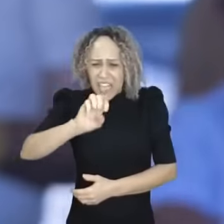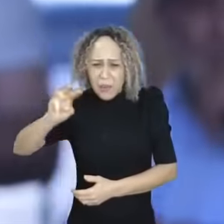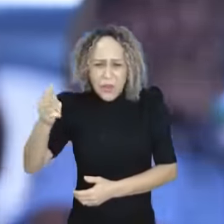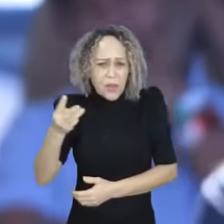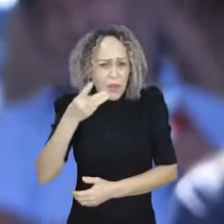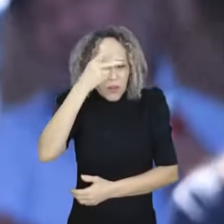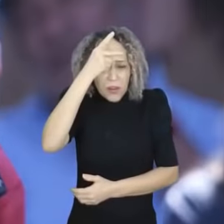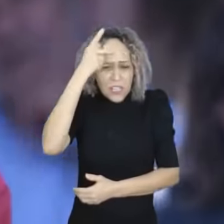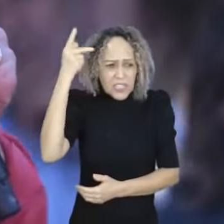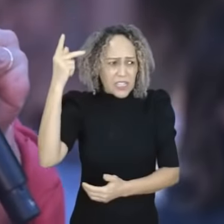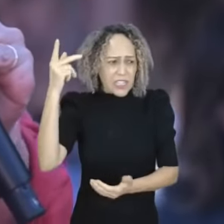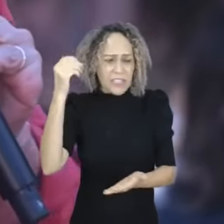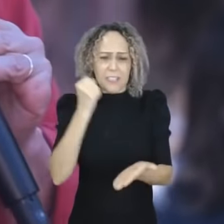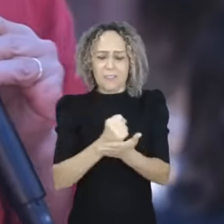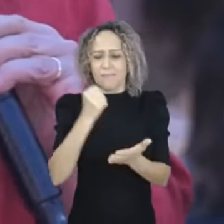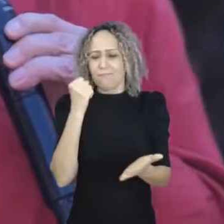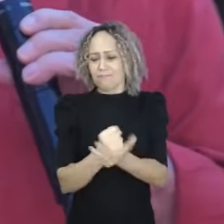Por isso,